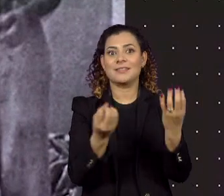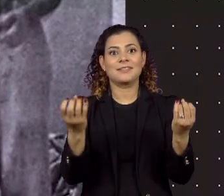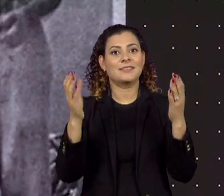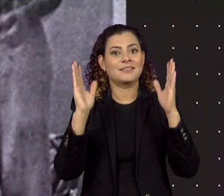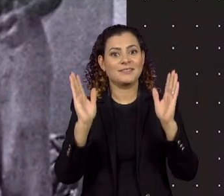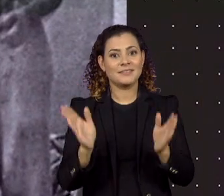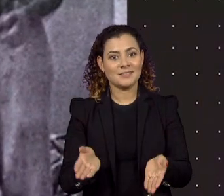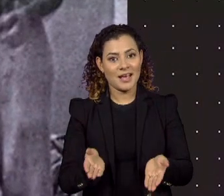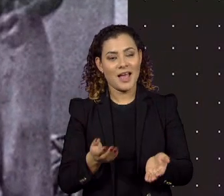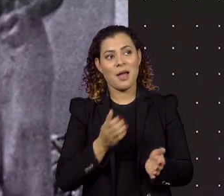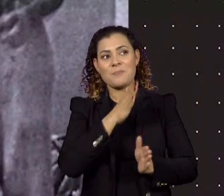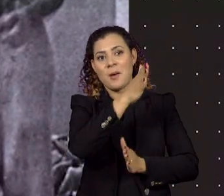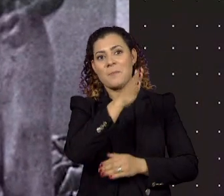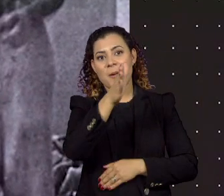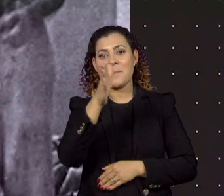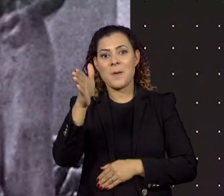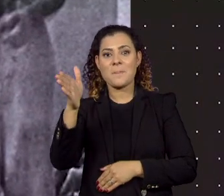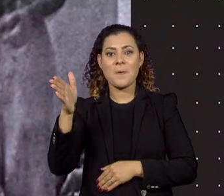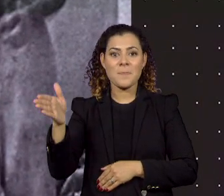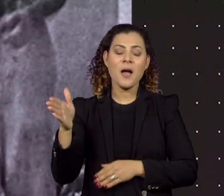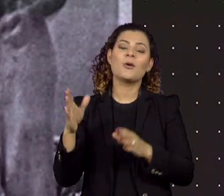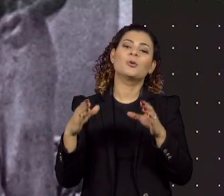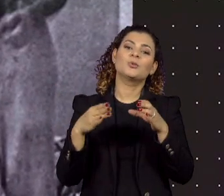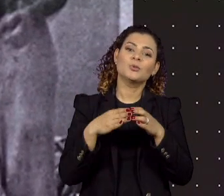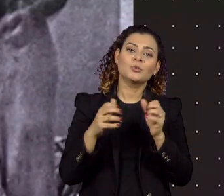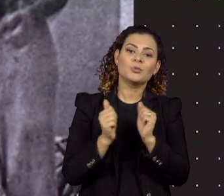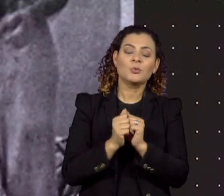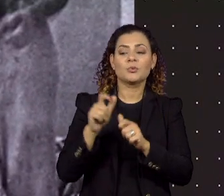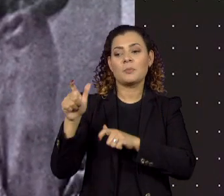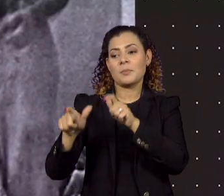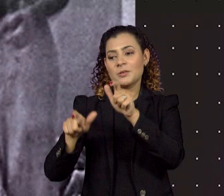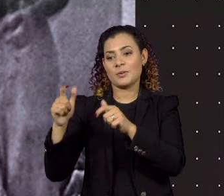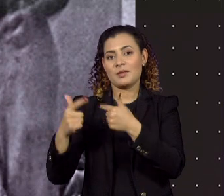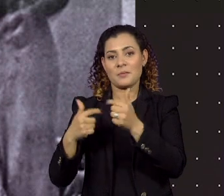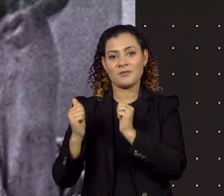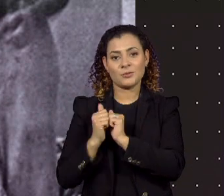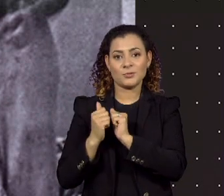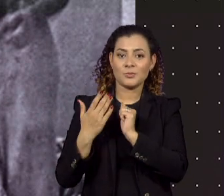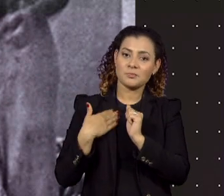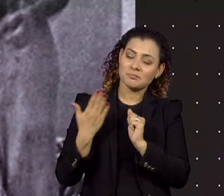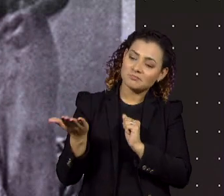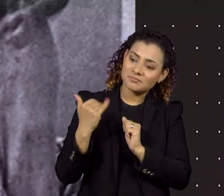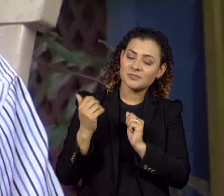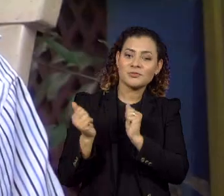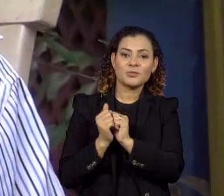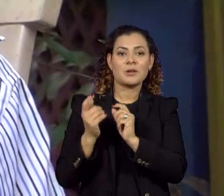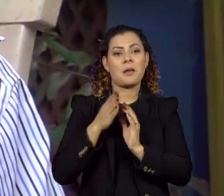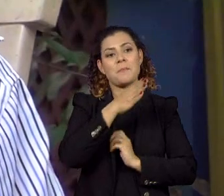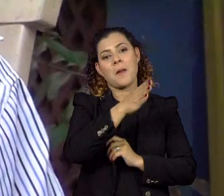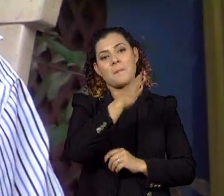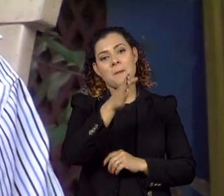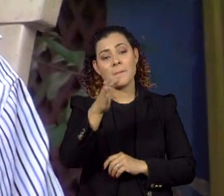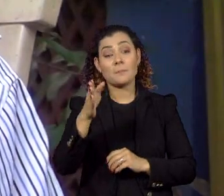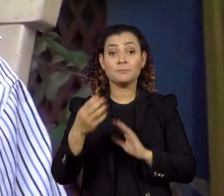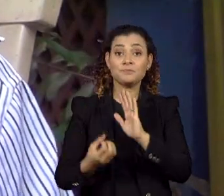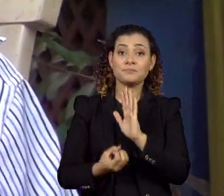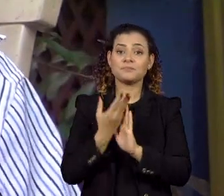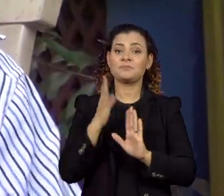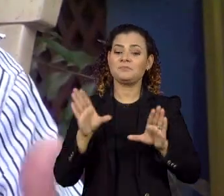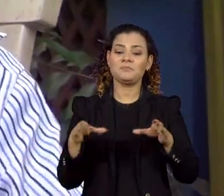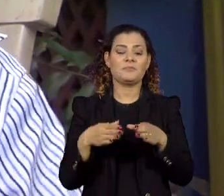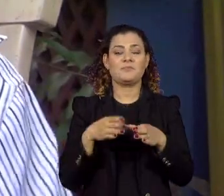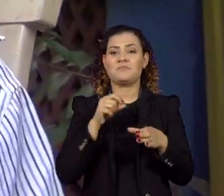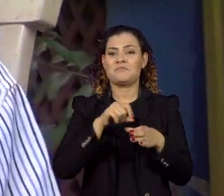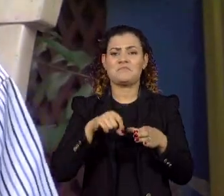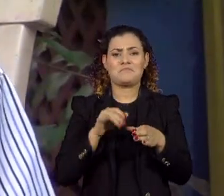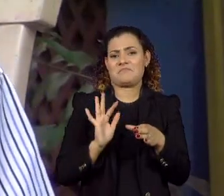com meus bonecos, com algumas pessoas que trabalhavam comigo. E aí criamos um pequeno